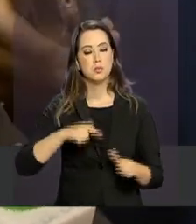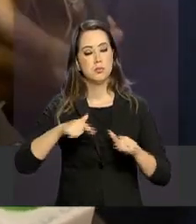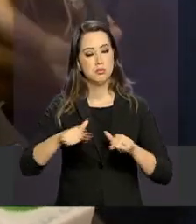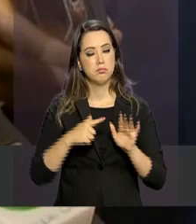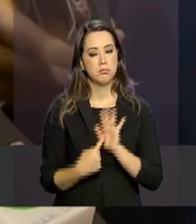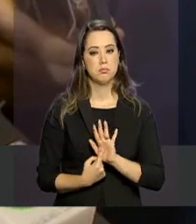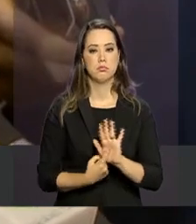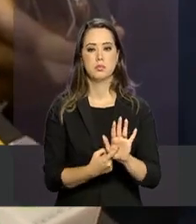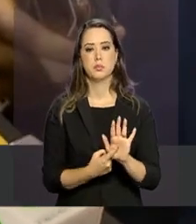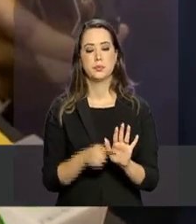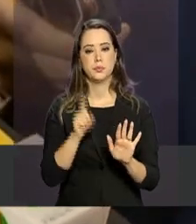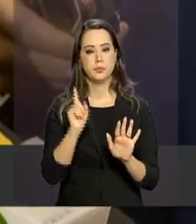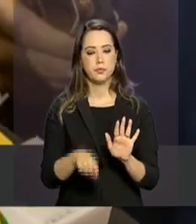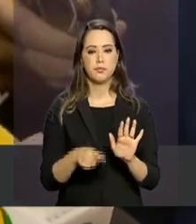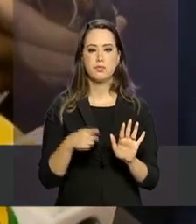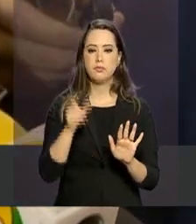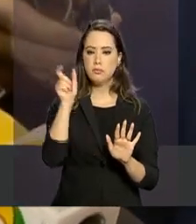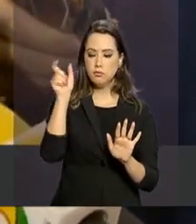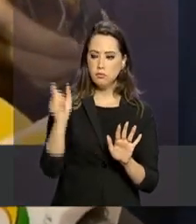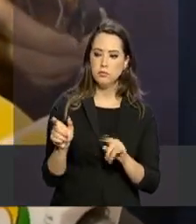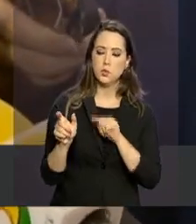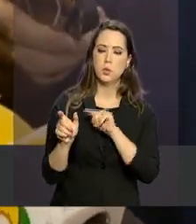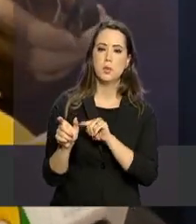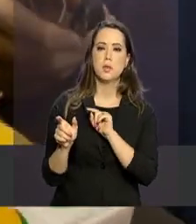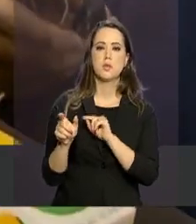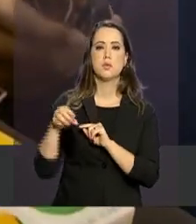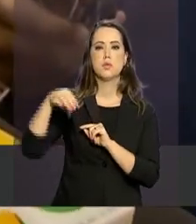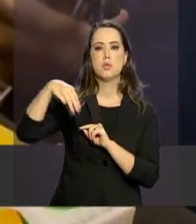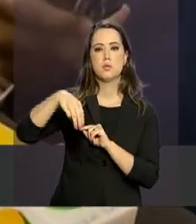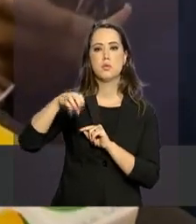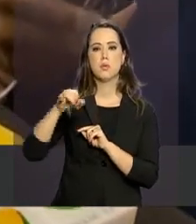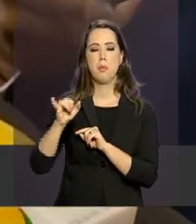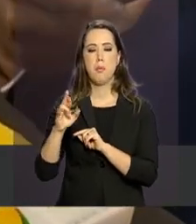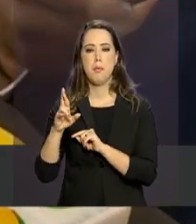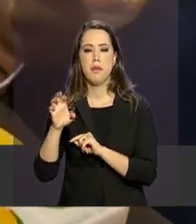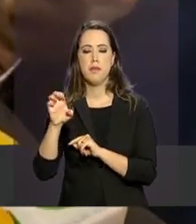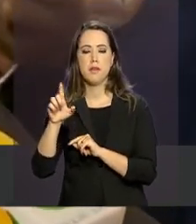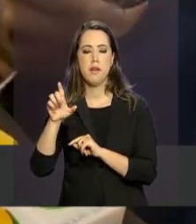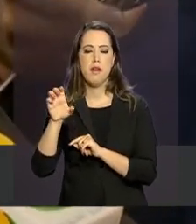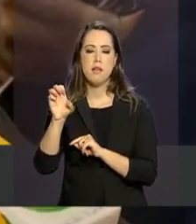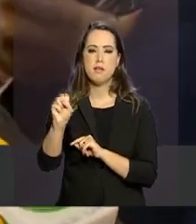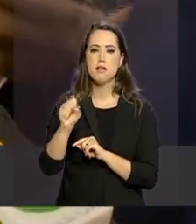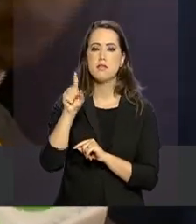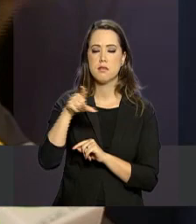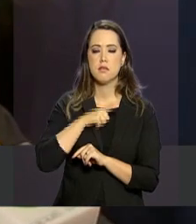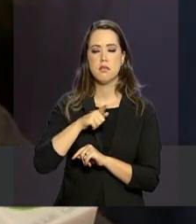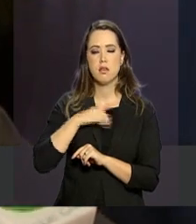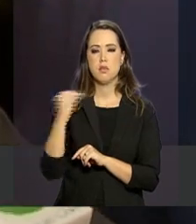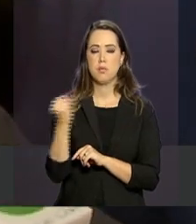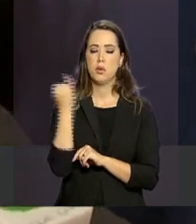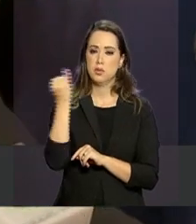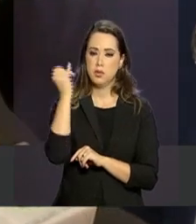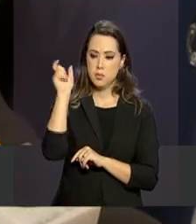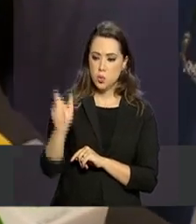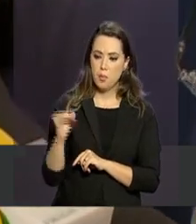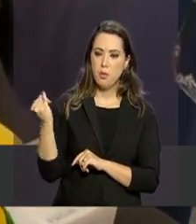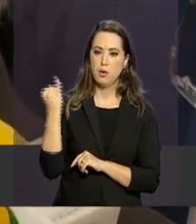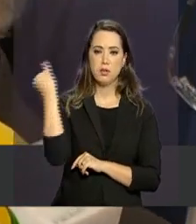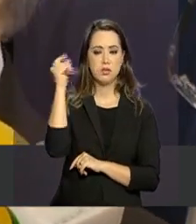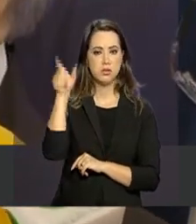ele se manifestou não é uma pessoa que tem tem currículo não é é tem tamanho e já provou isso em várias oportunidades